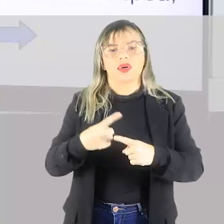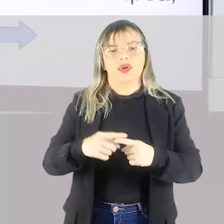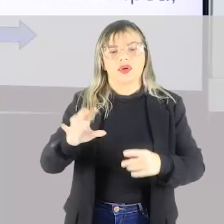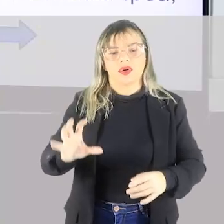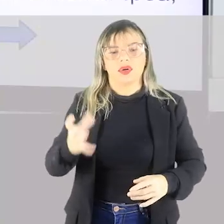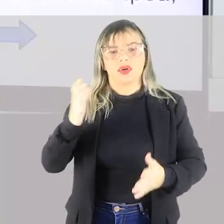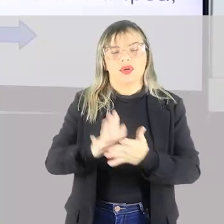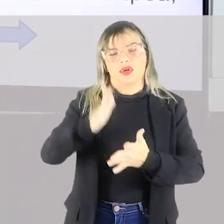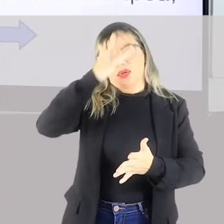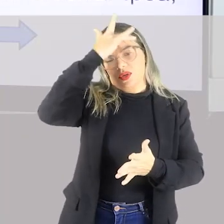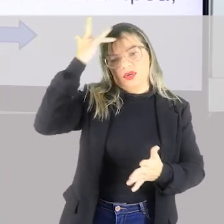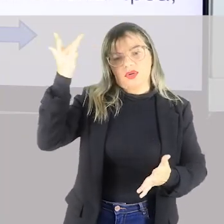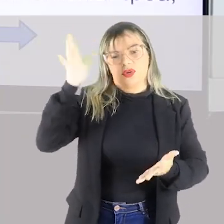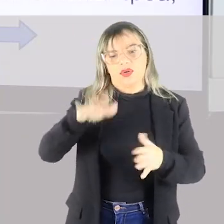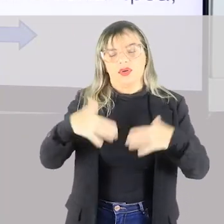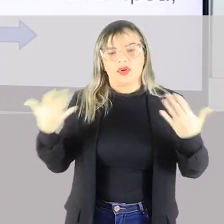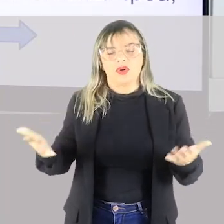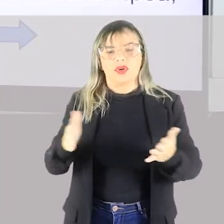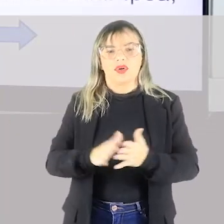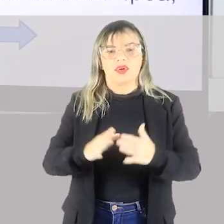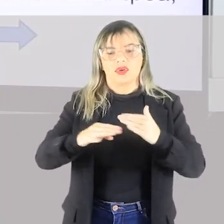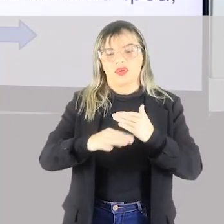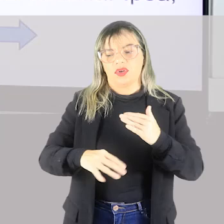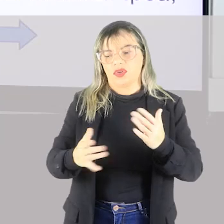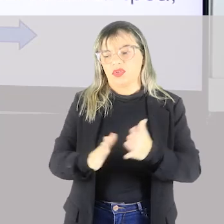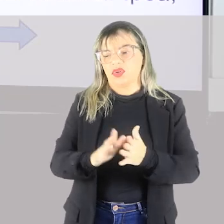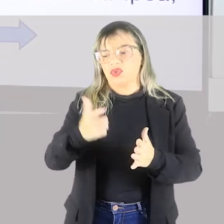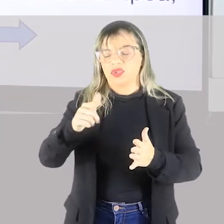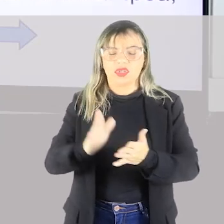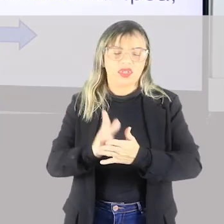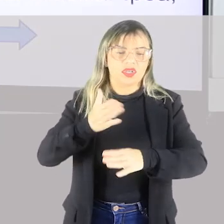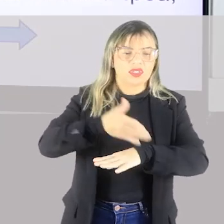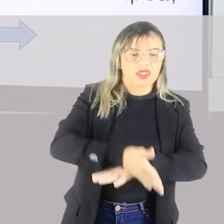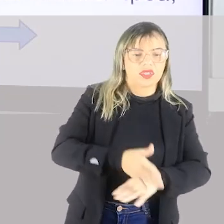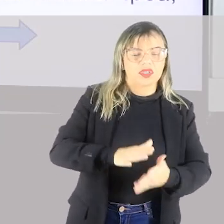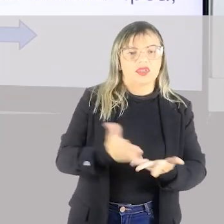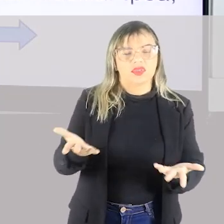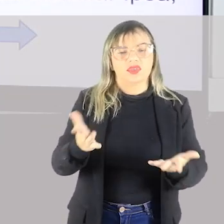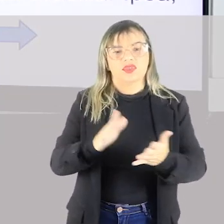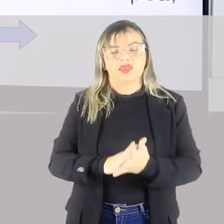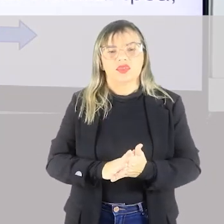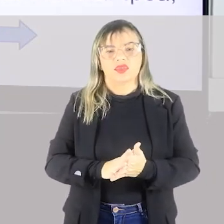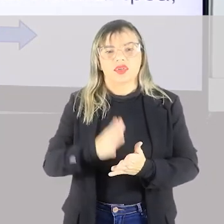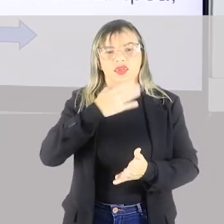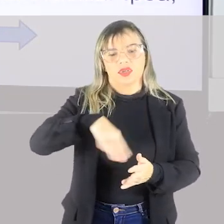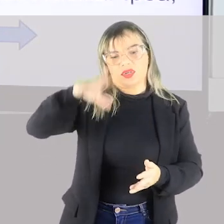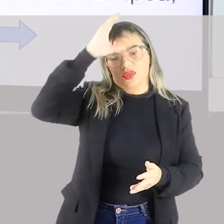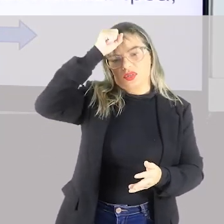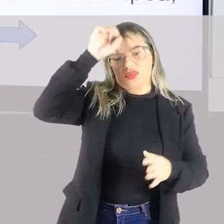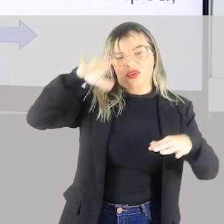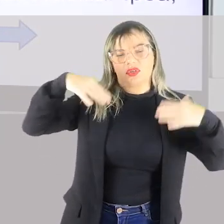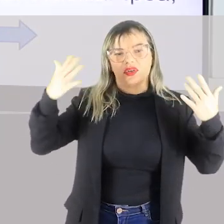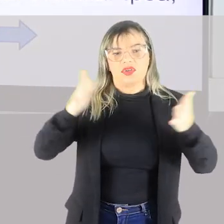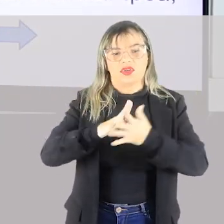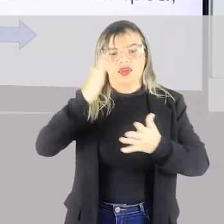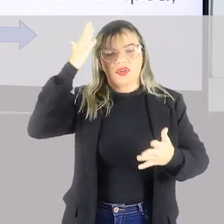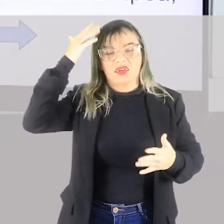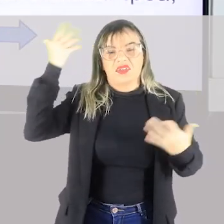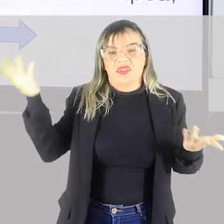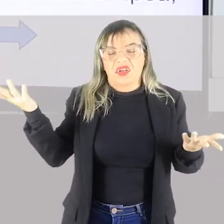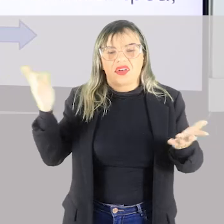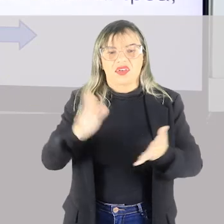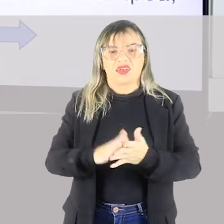camadas, essas pessoas, elas não têm tanto acesso ao conhecimento. Então elas nem sabem que isso é um direito